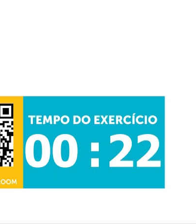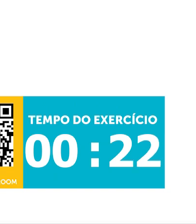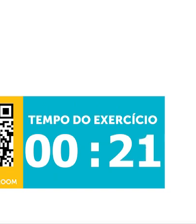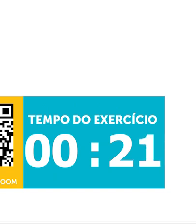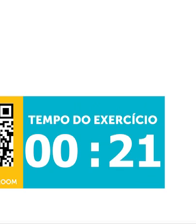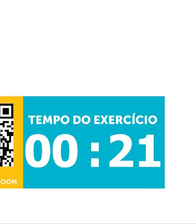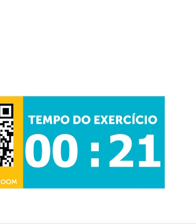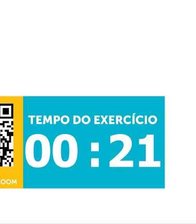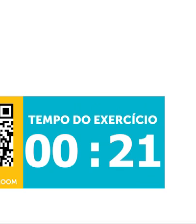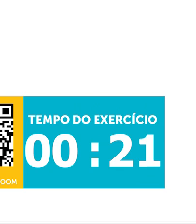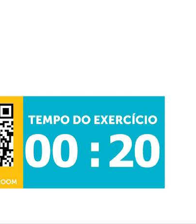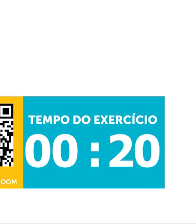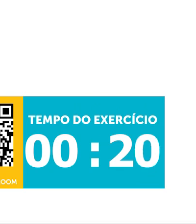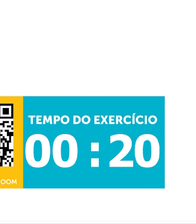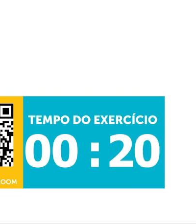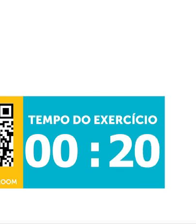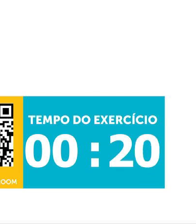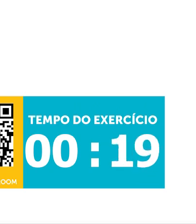aí